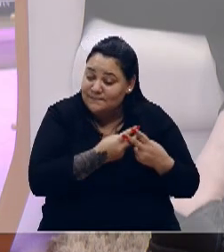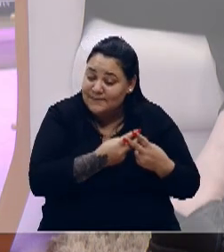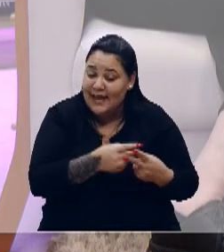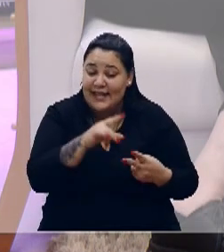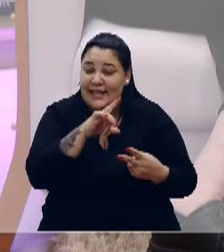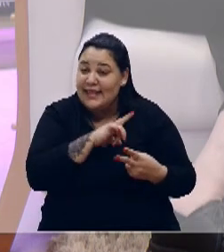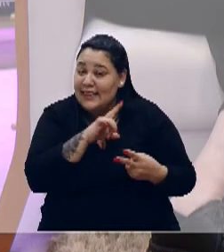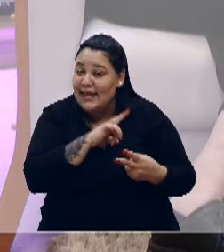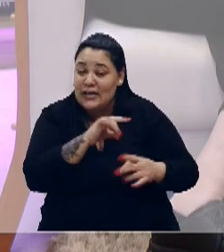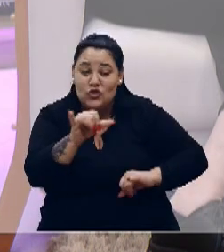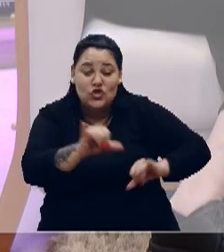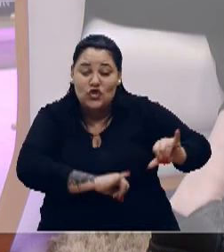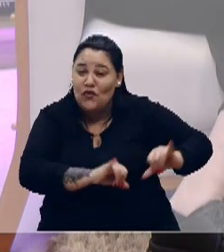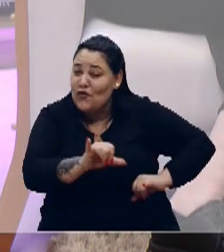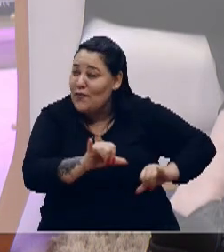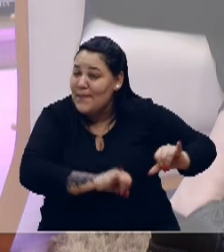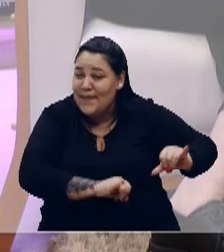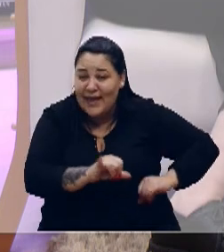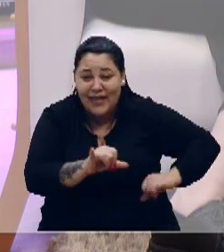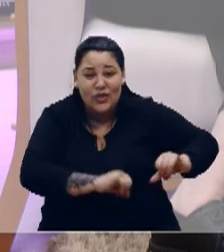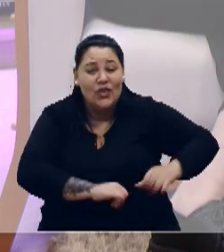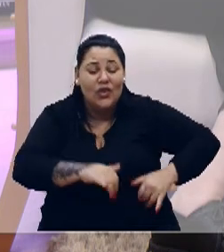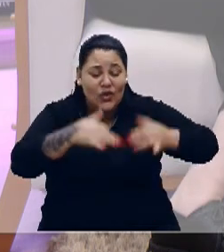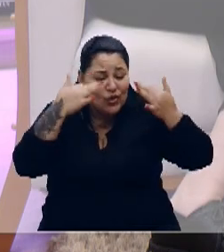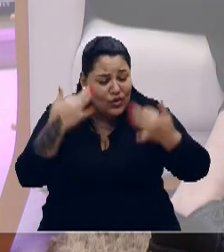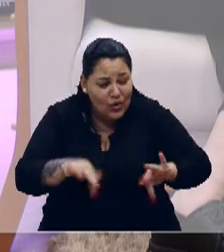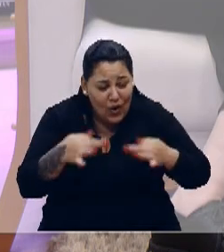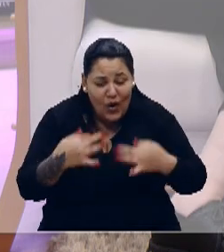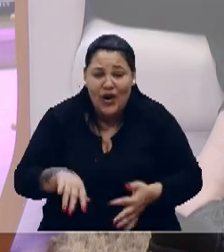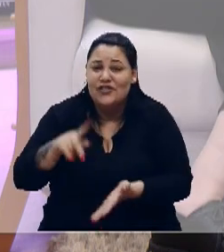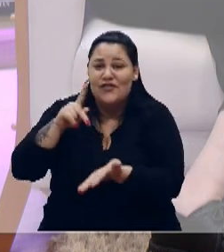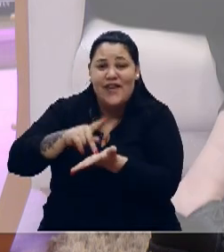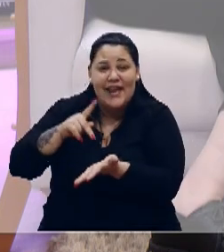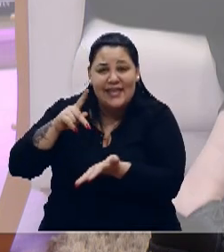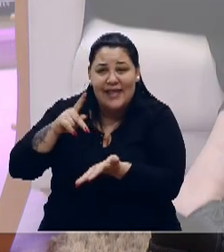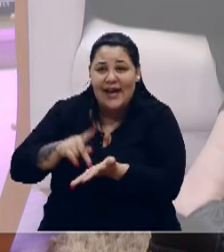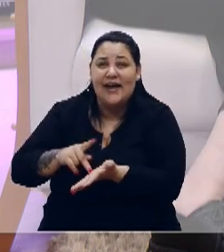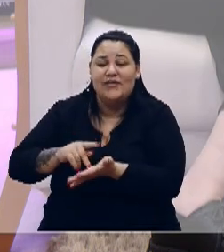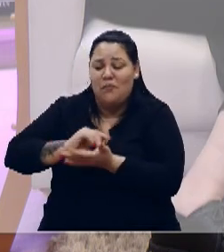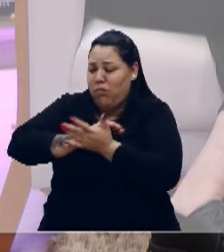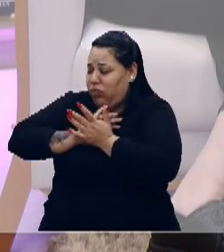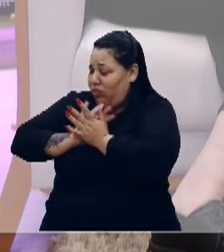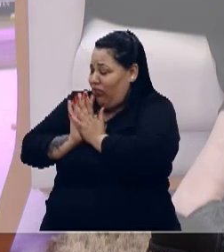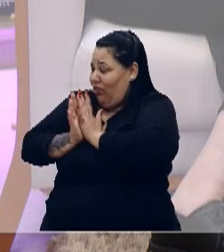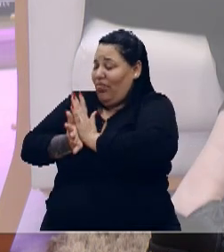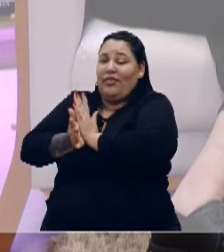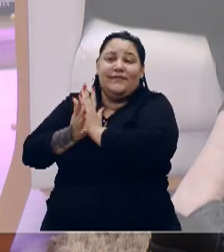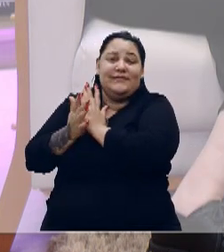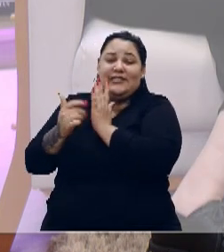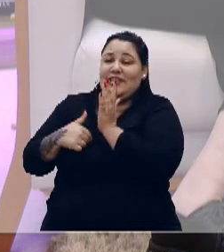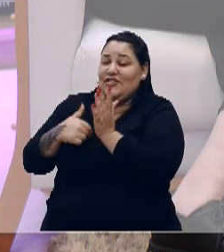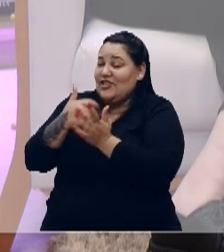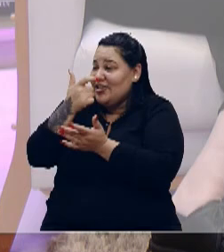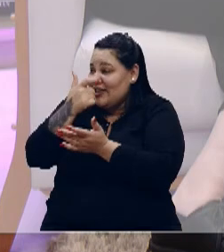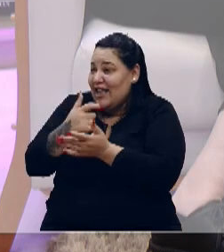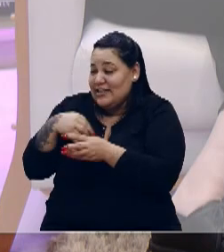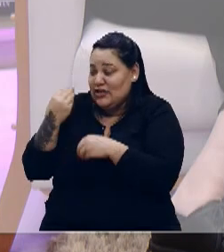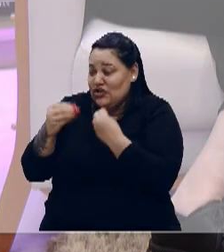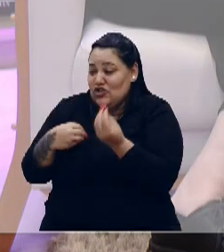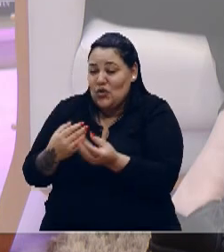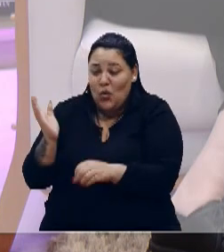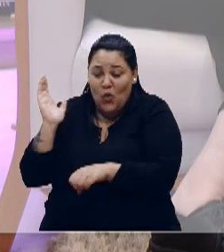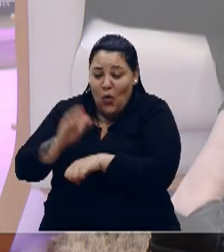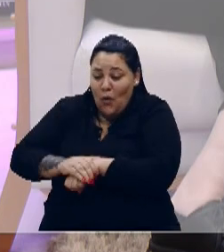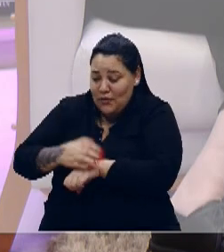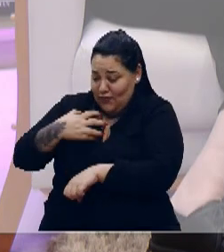que atropelam mesmo, que machuca, que nos destrói, e a gente se sente culpado de ficar bravo, porque a gente sabe que